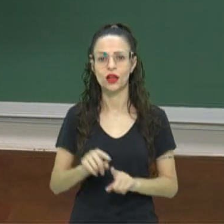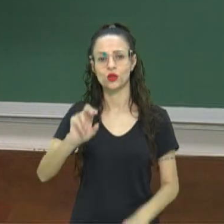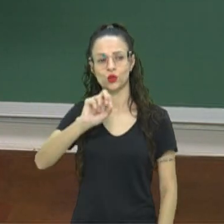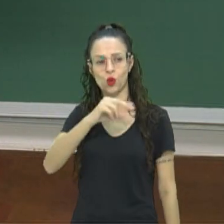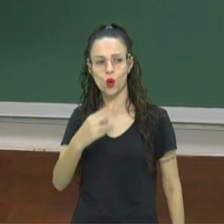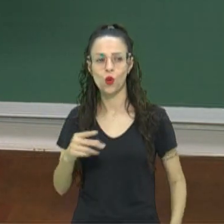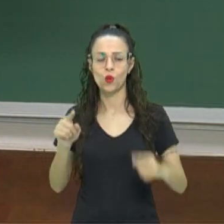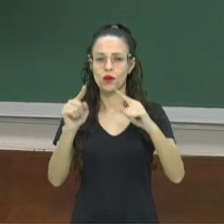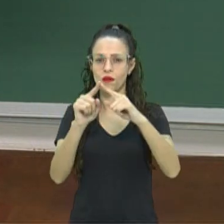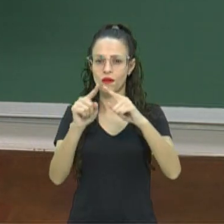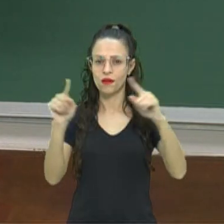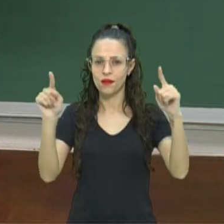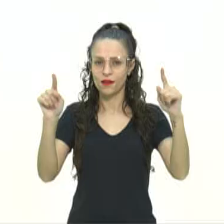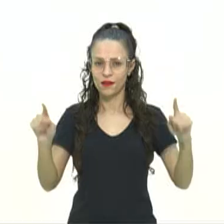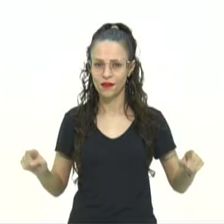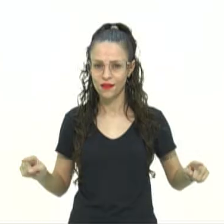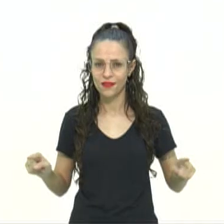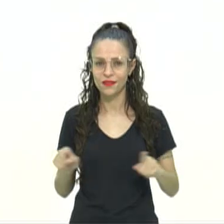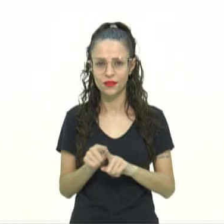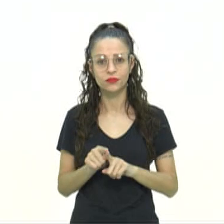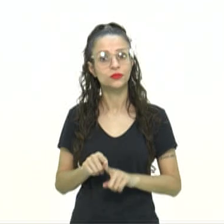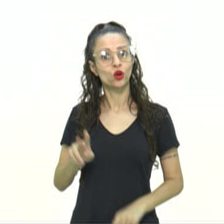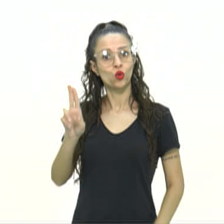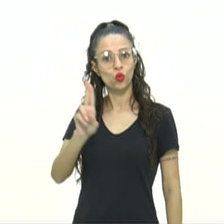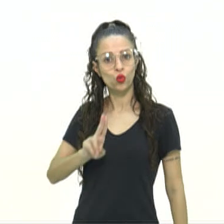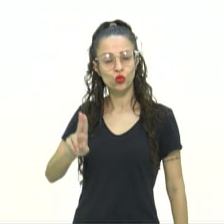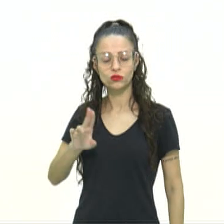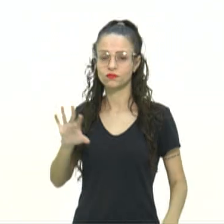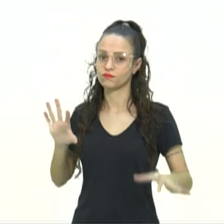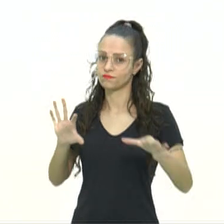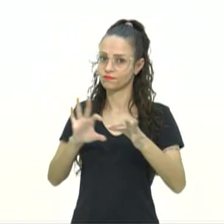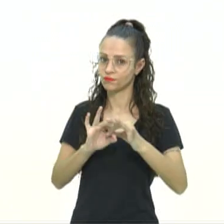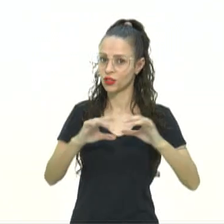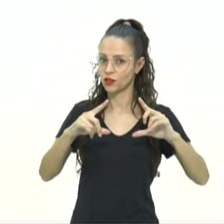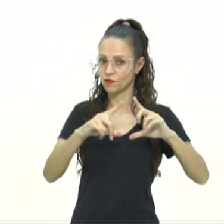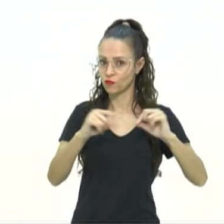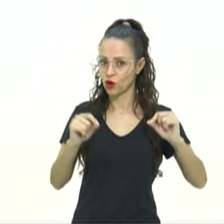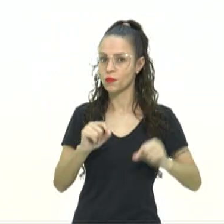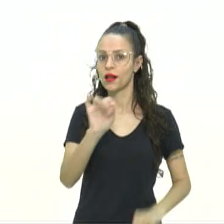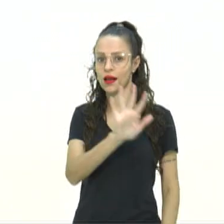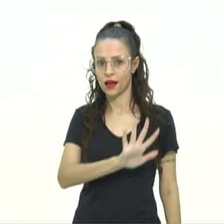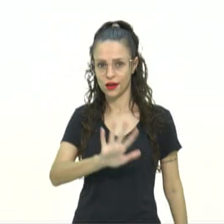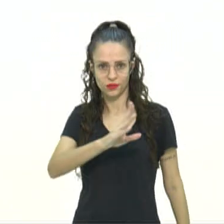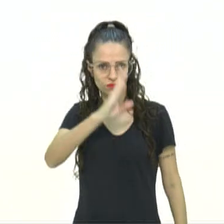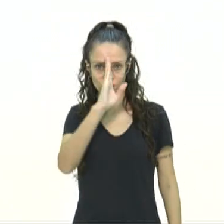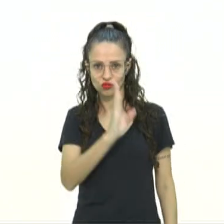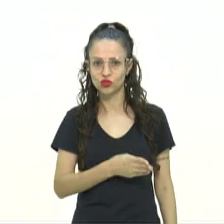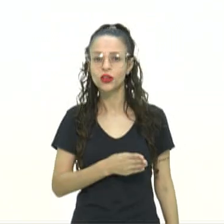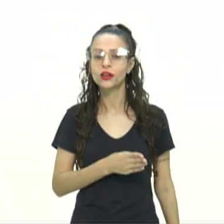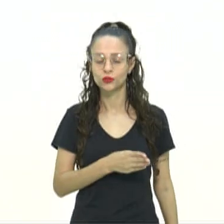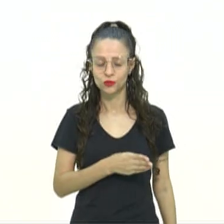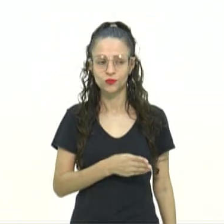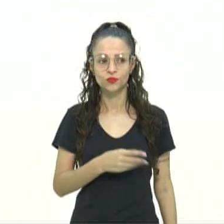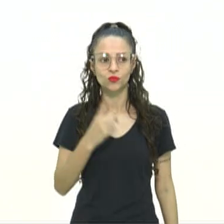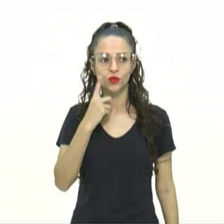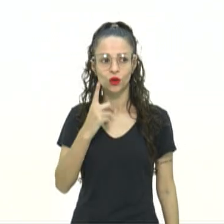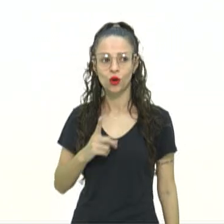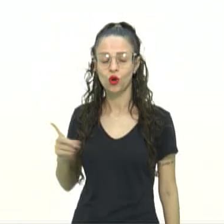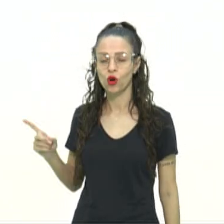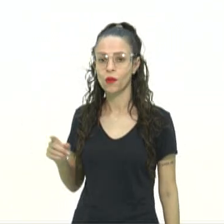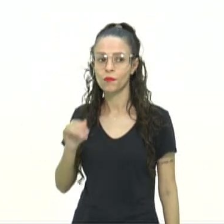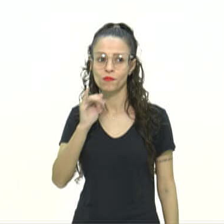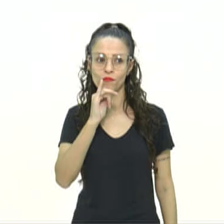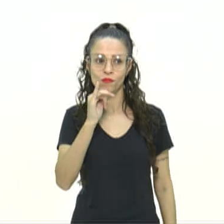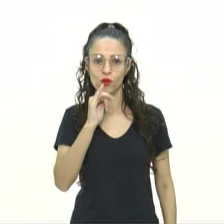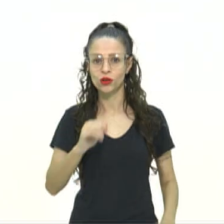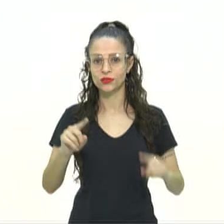aí vai, nós utilizamos a sua fórmula para o cálculo da área. Assim, direto, tá? Então, ó, se for um